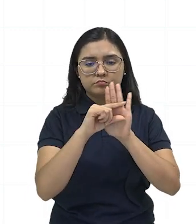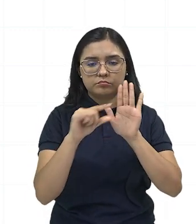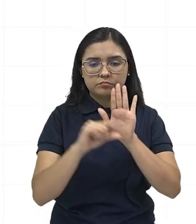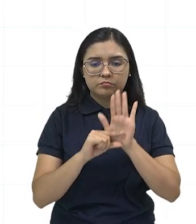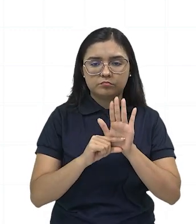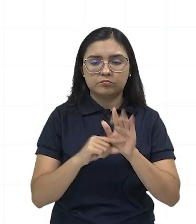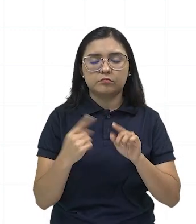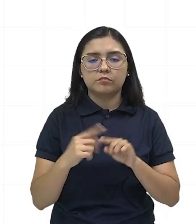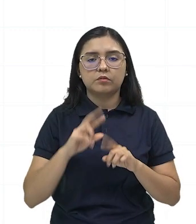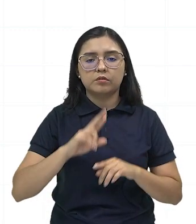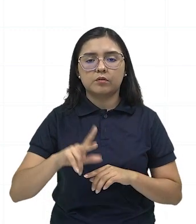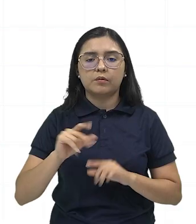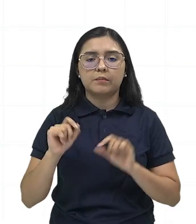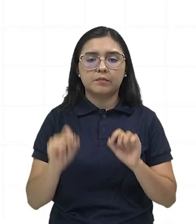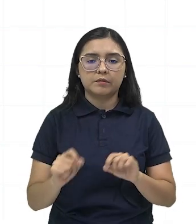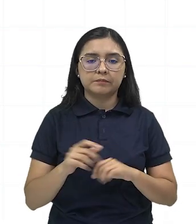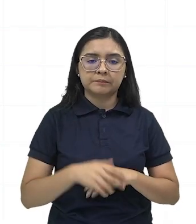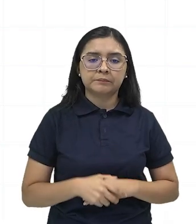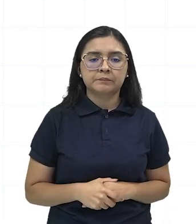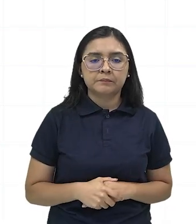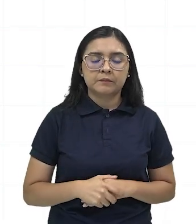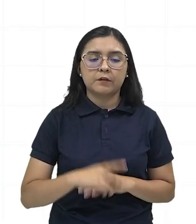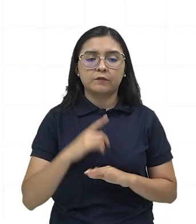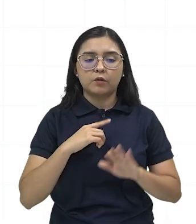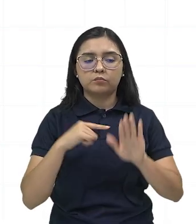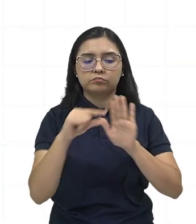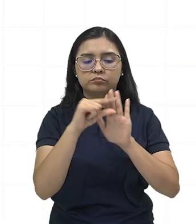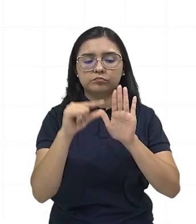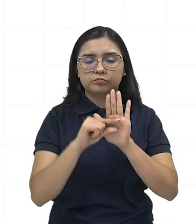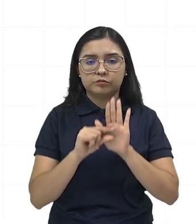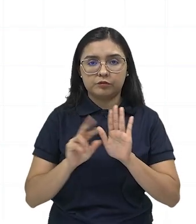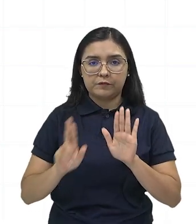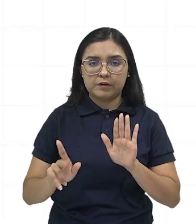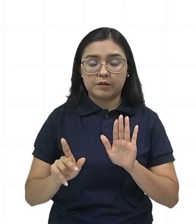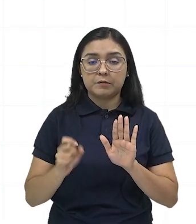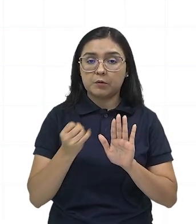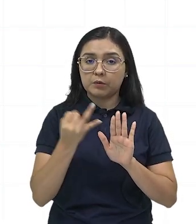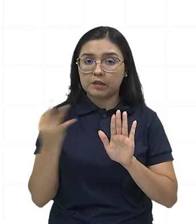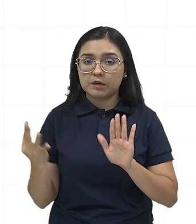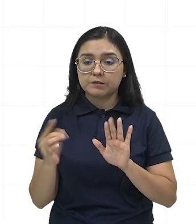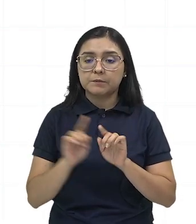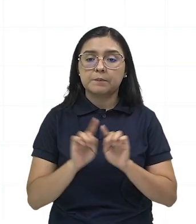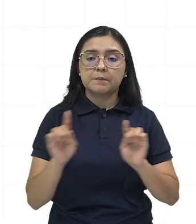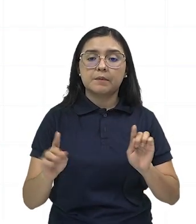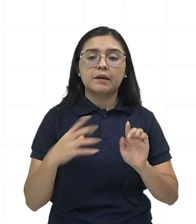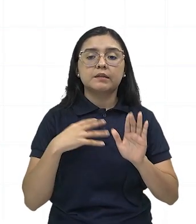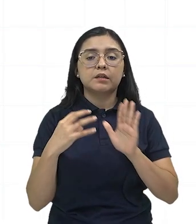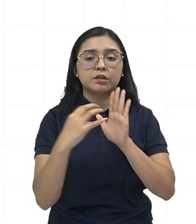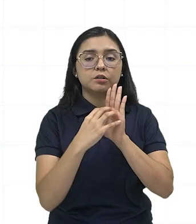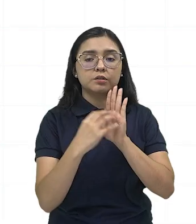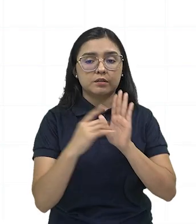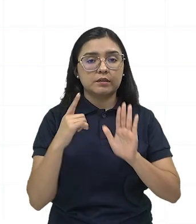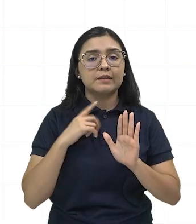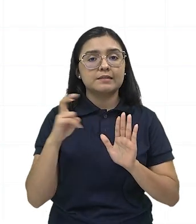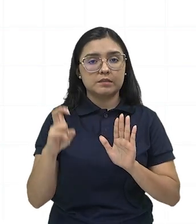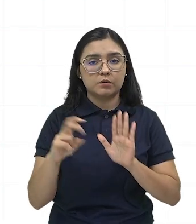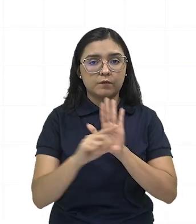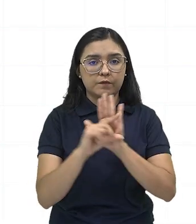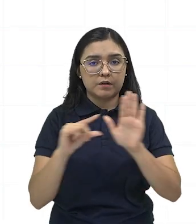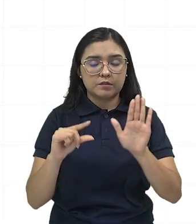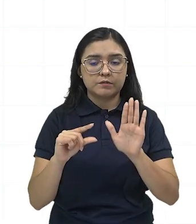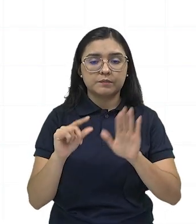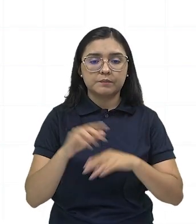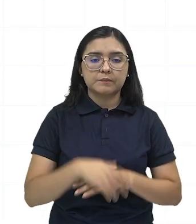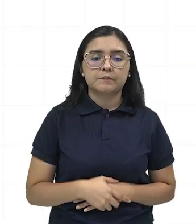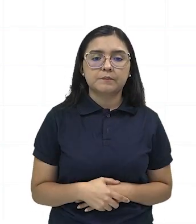porque reiniciou a estrofe que eu vou contar o verso de forma diferente. Mas dentro da estrofe 2 eu também tenho 5 versos, a partir